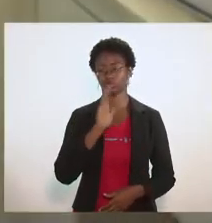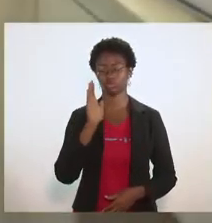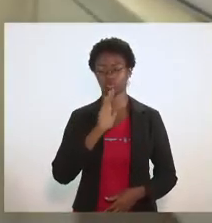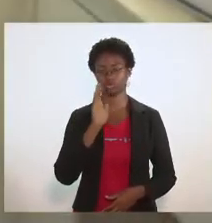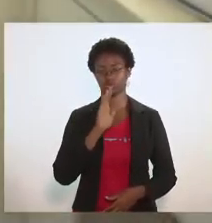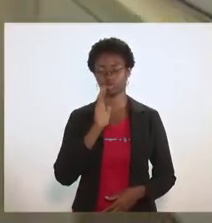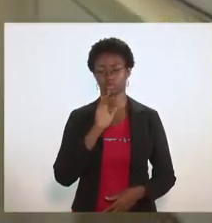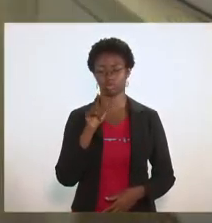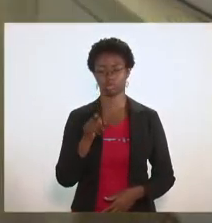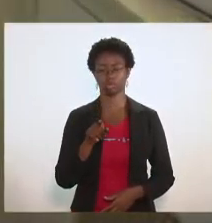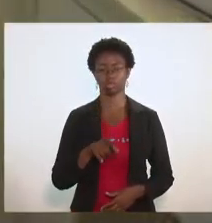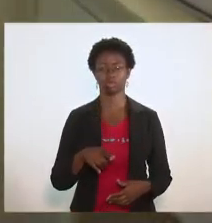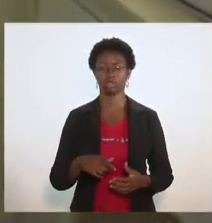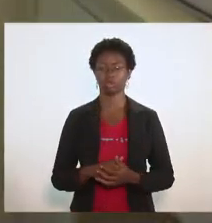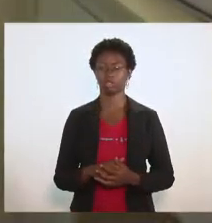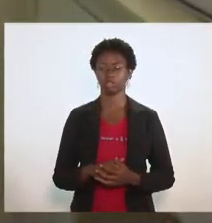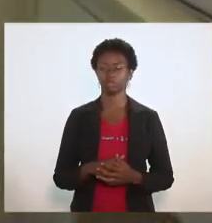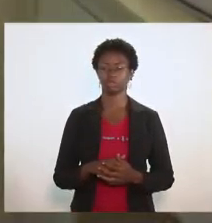evidentemente,